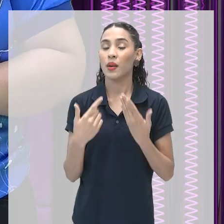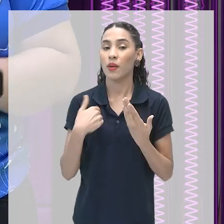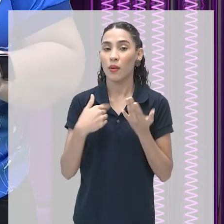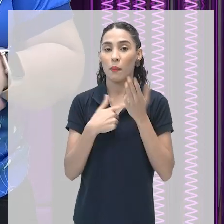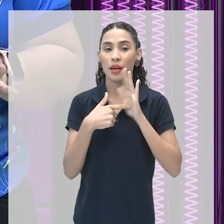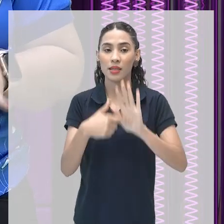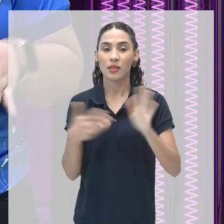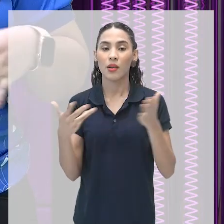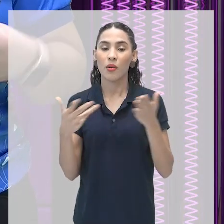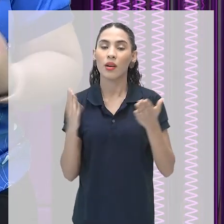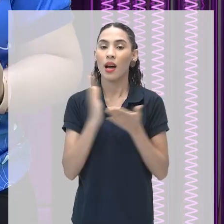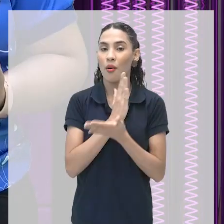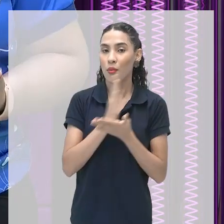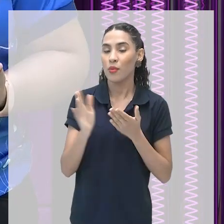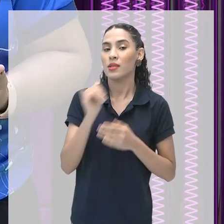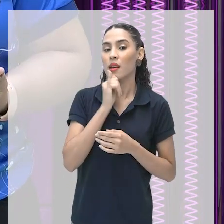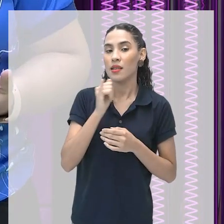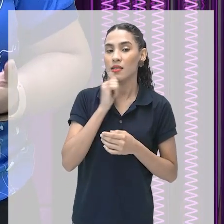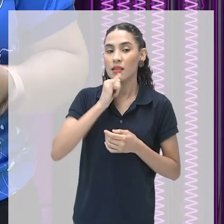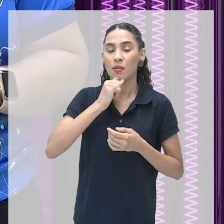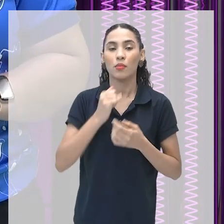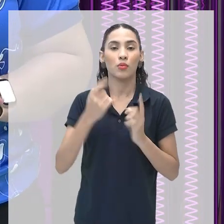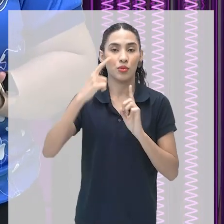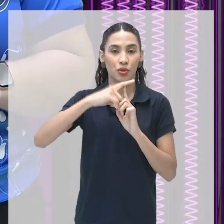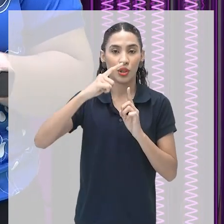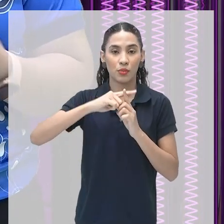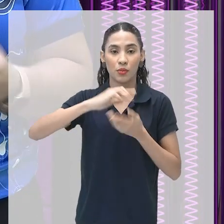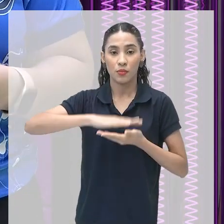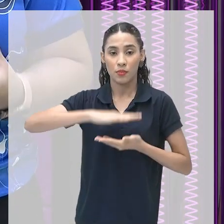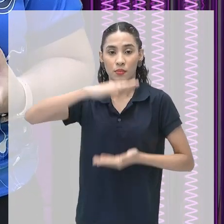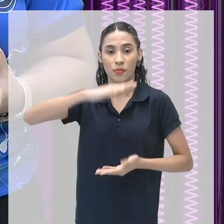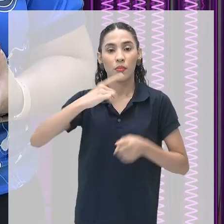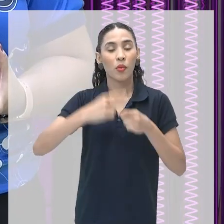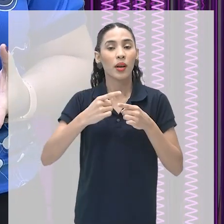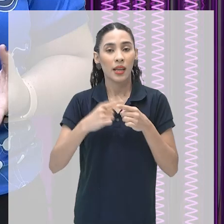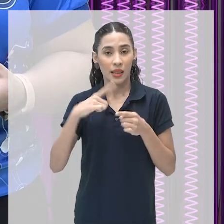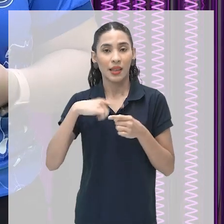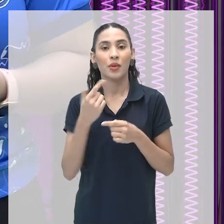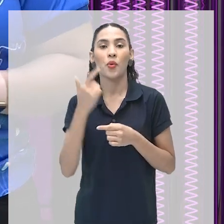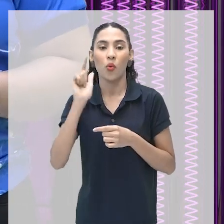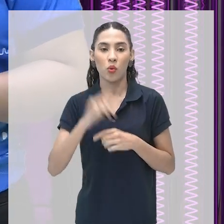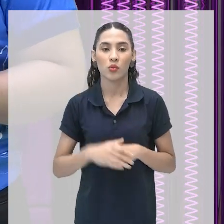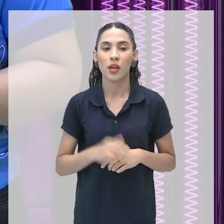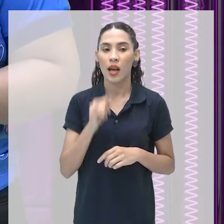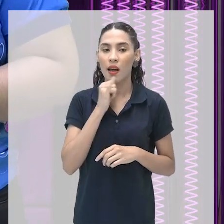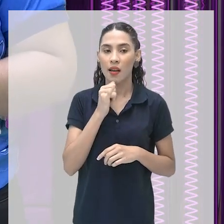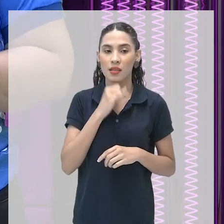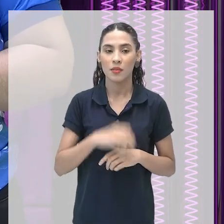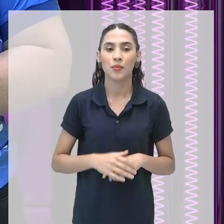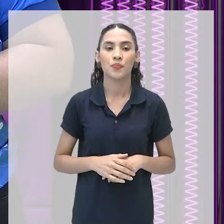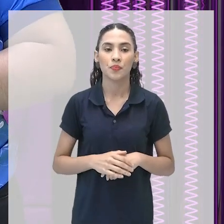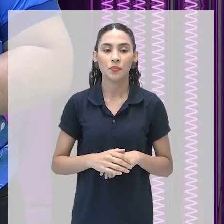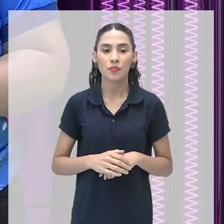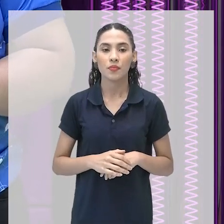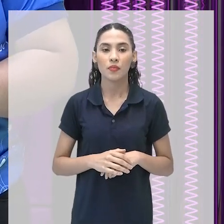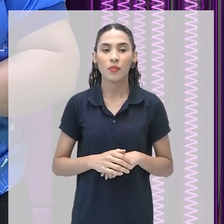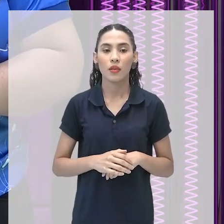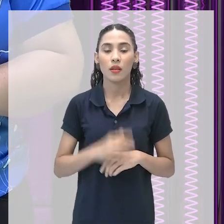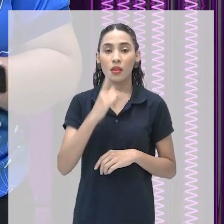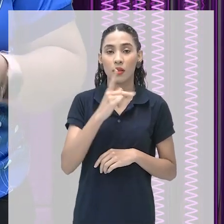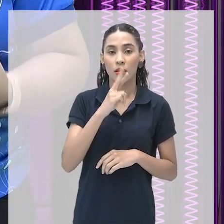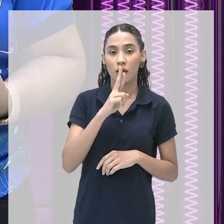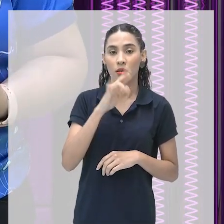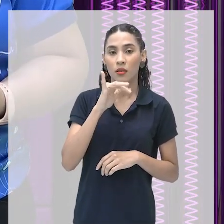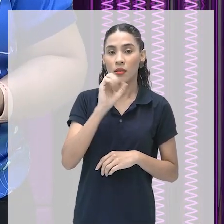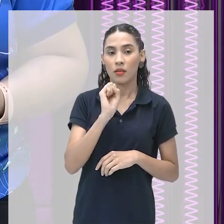vocês agora alguns tipos de prismas, né? Só alguns, porque tem outros mais, né? Então, olha só, começando ali na ponta, nós temos o